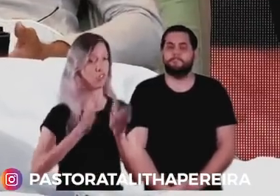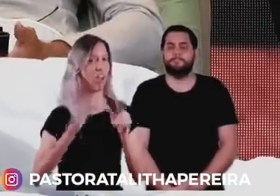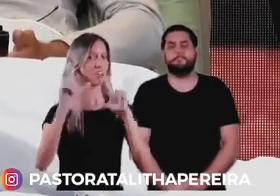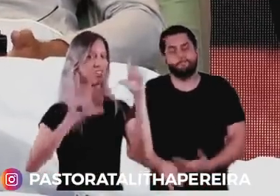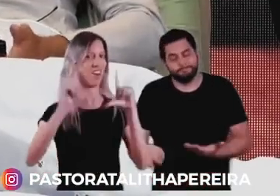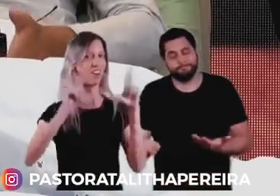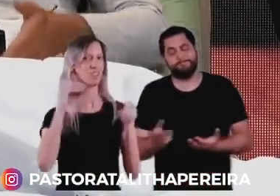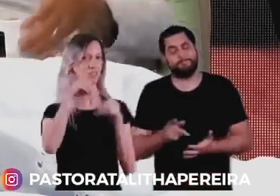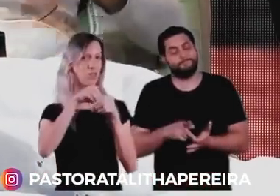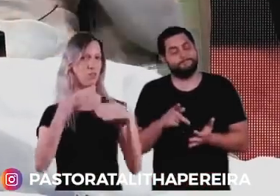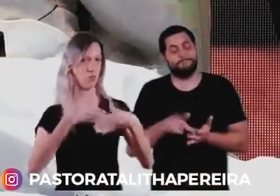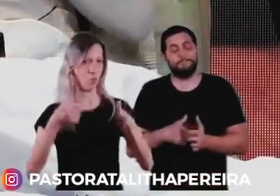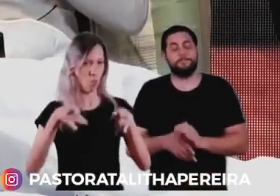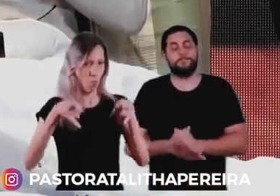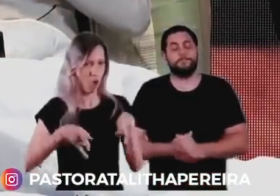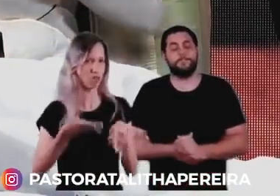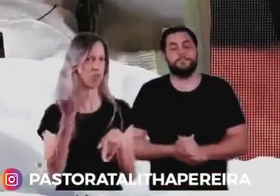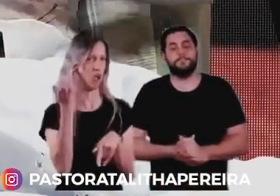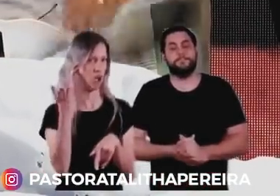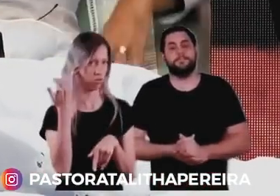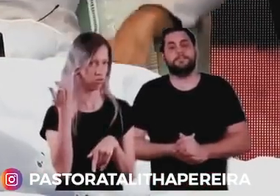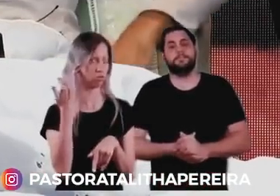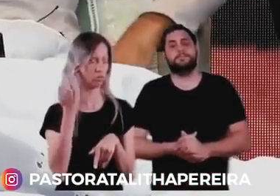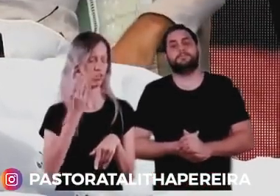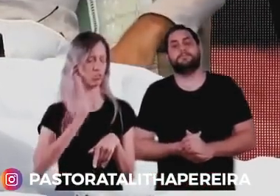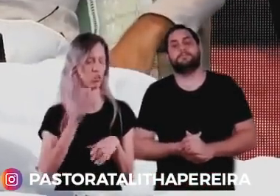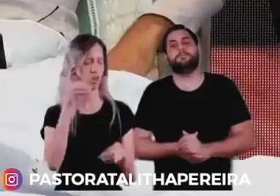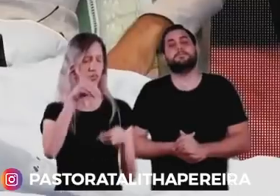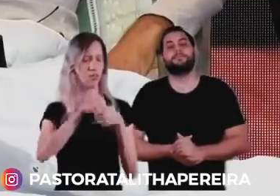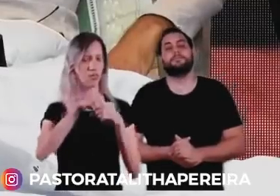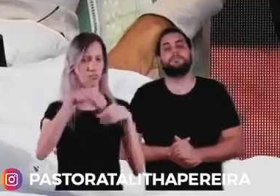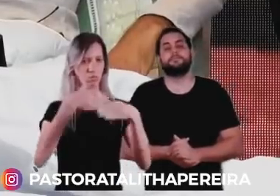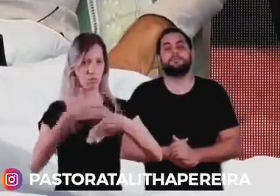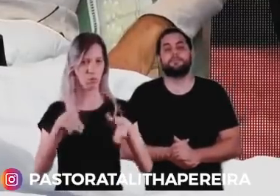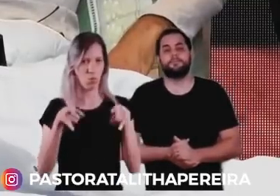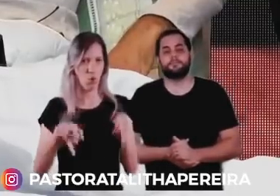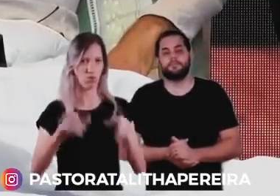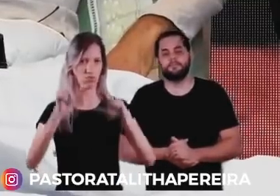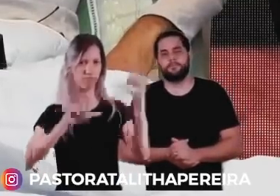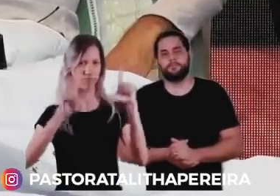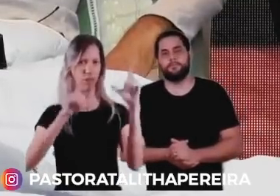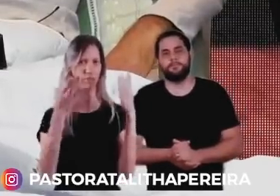né? Nós tivemos uma TV dentro do nosso quarto e assim foi